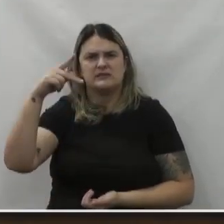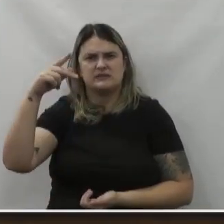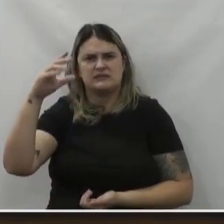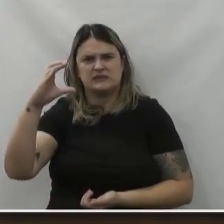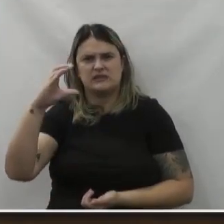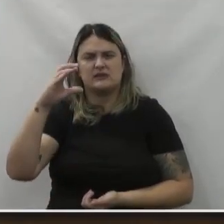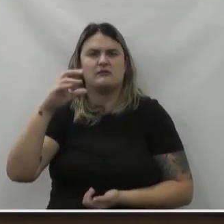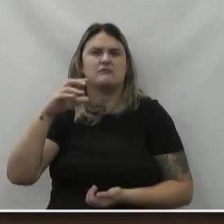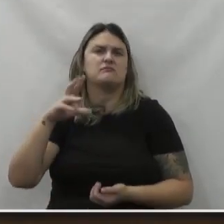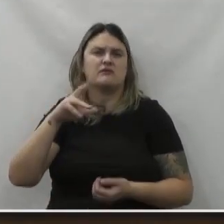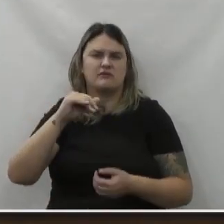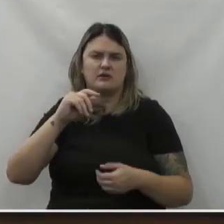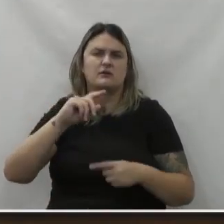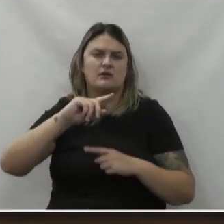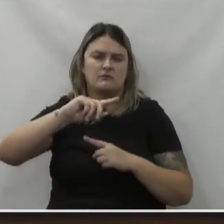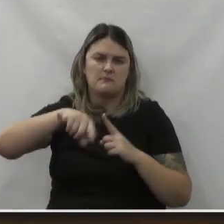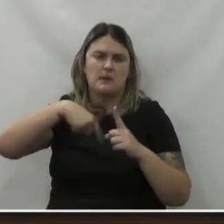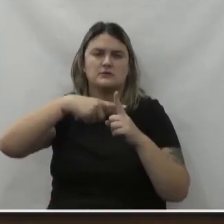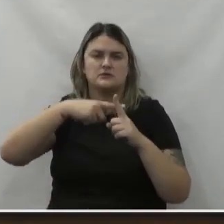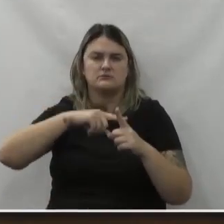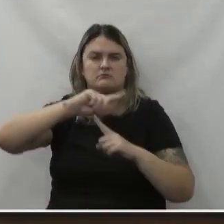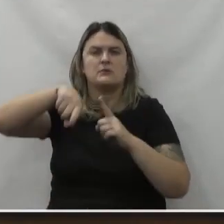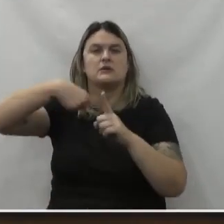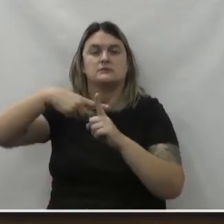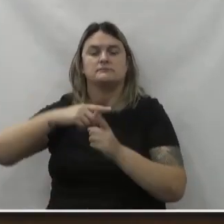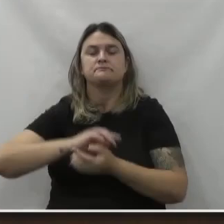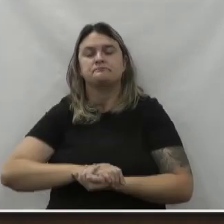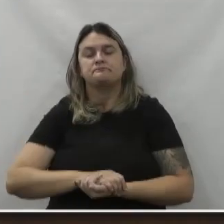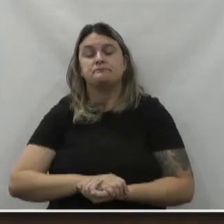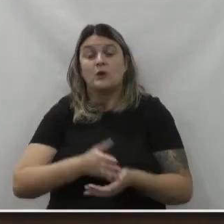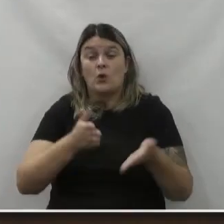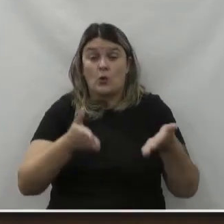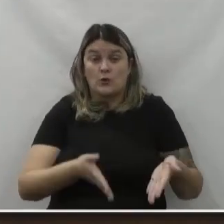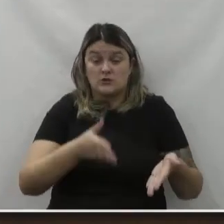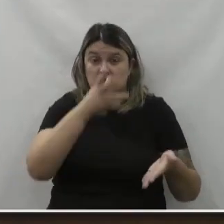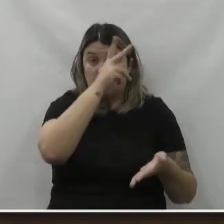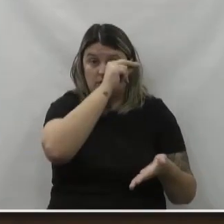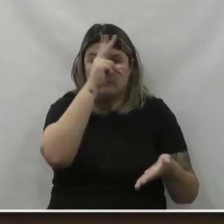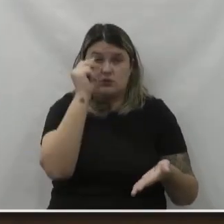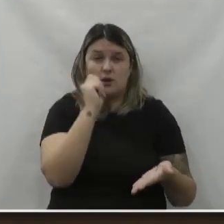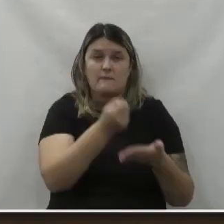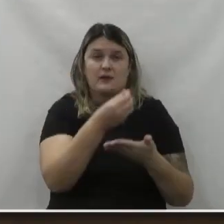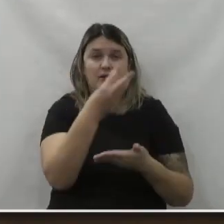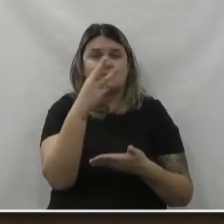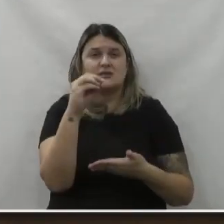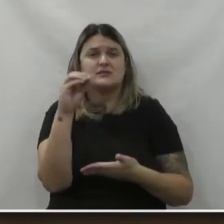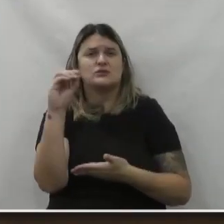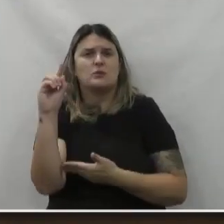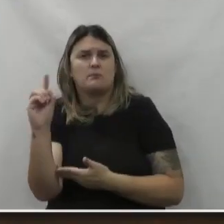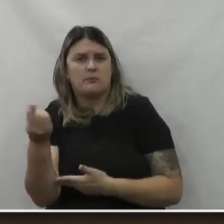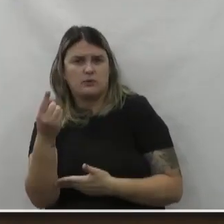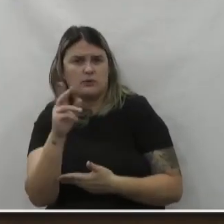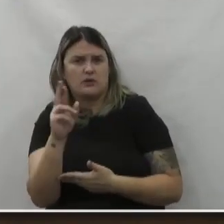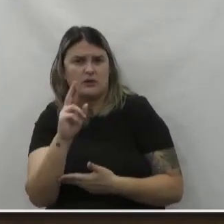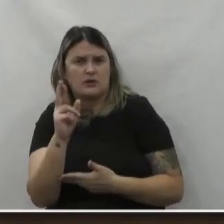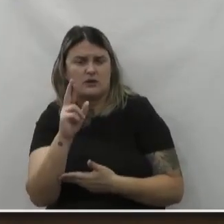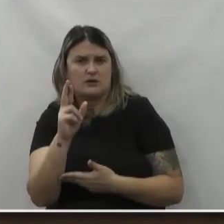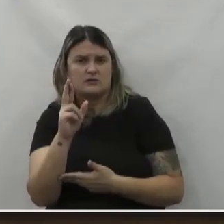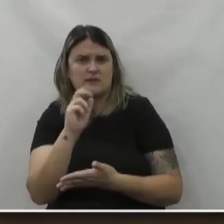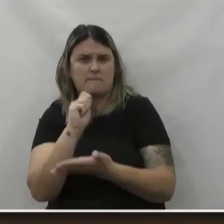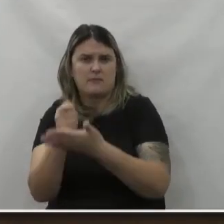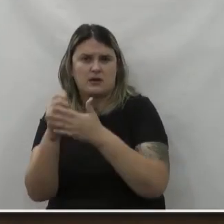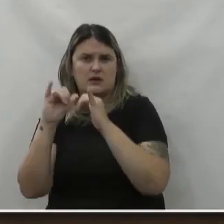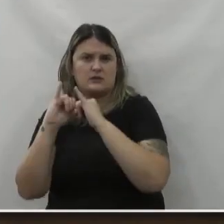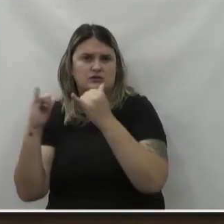inflação. E hoje a prefeitura, na verdade, ela paga 300 mil para a Copel de